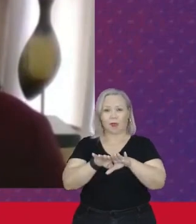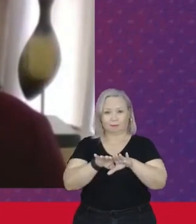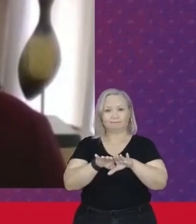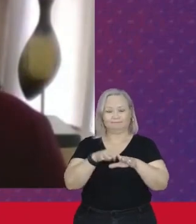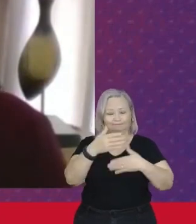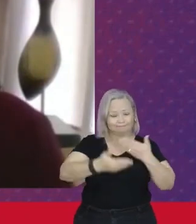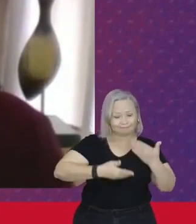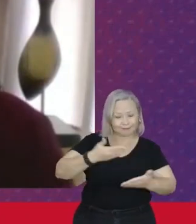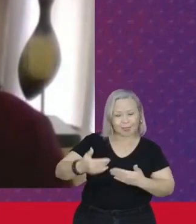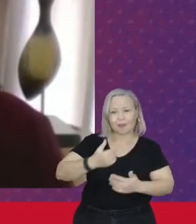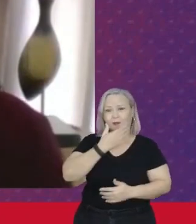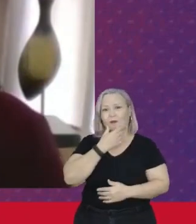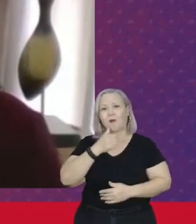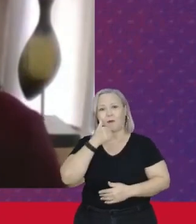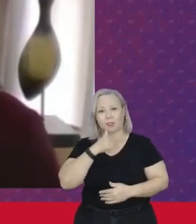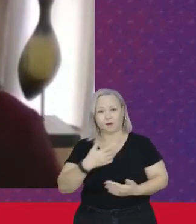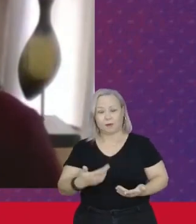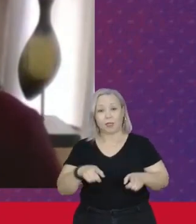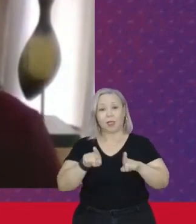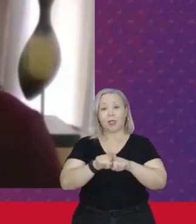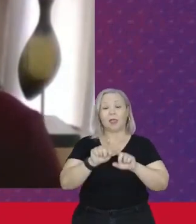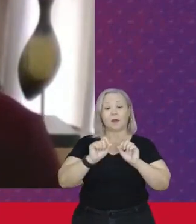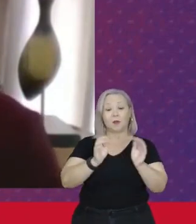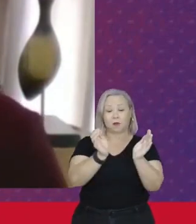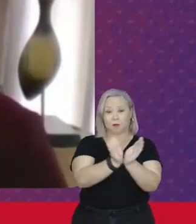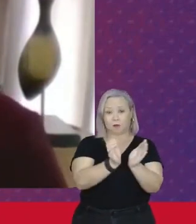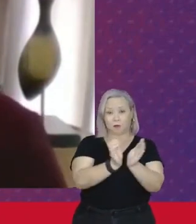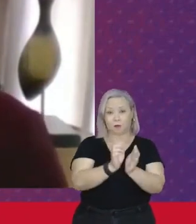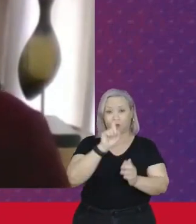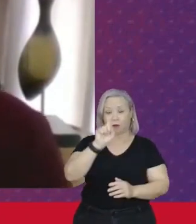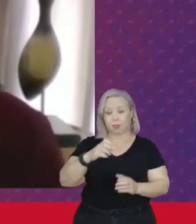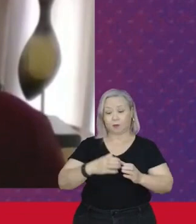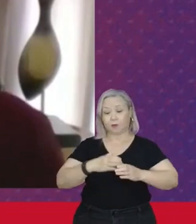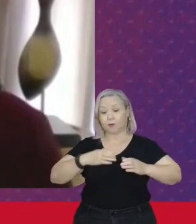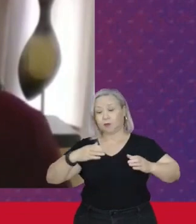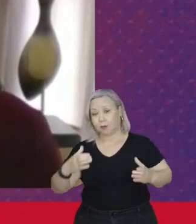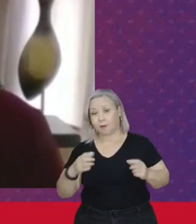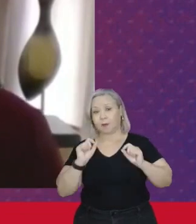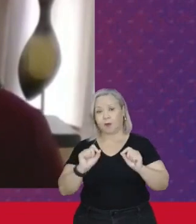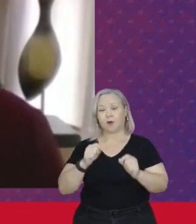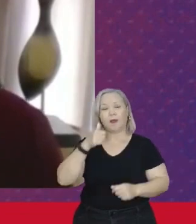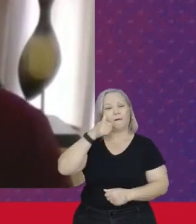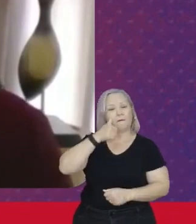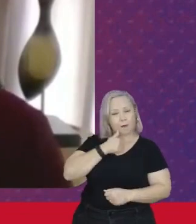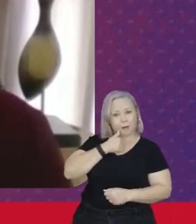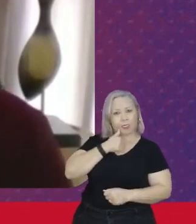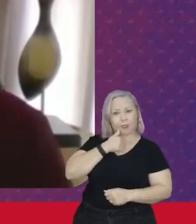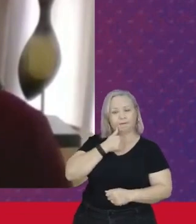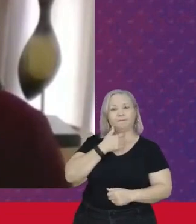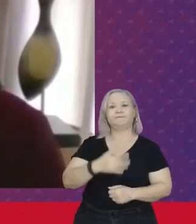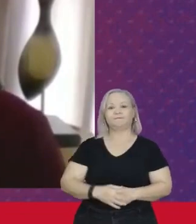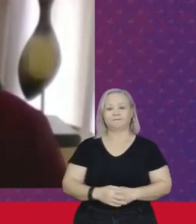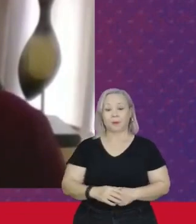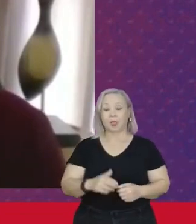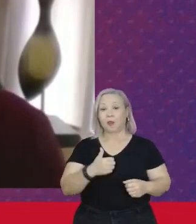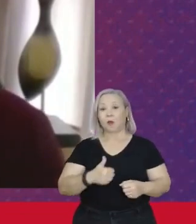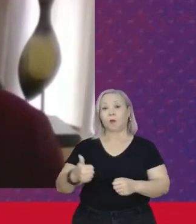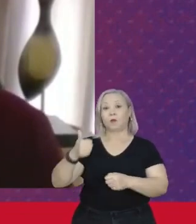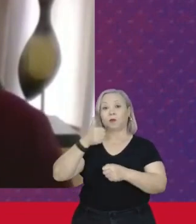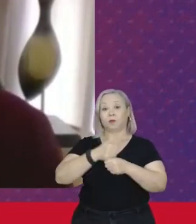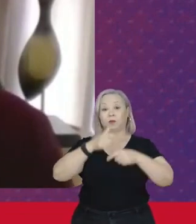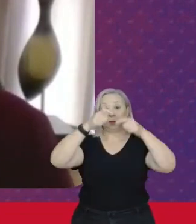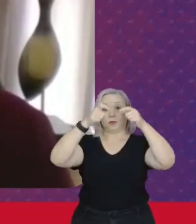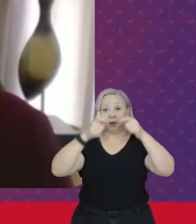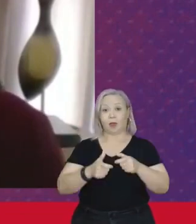e mulheres. Mesmo a nossa categoria sendo majoritariamente feminina, os postos de comando